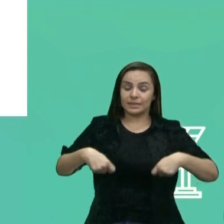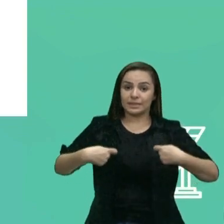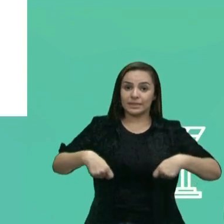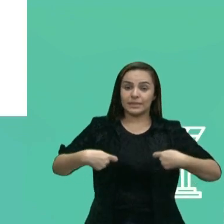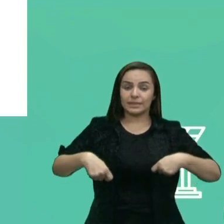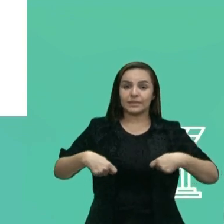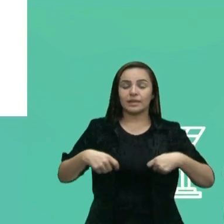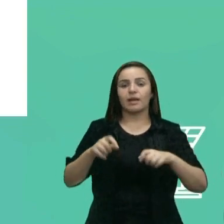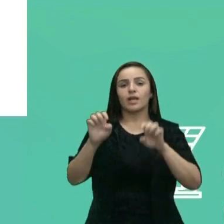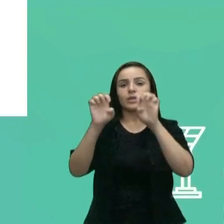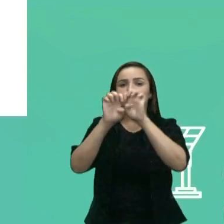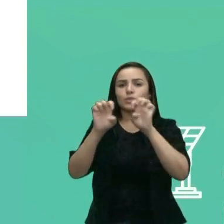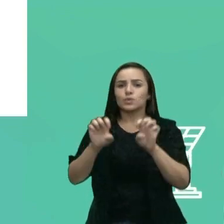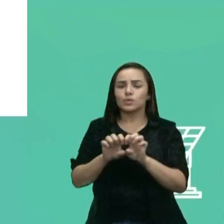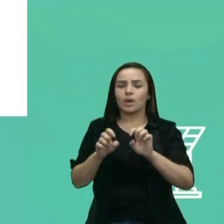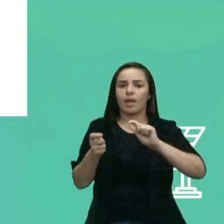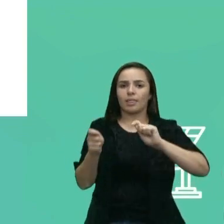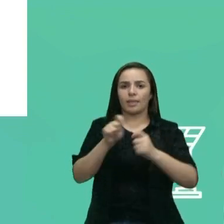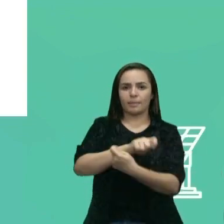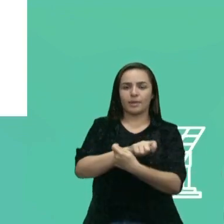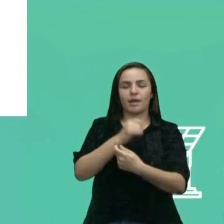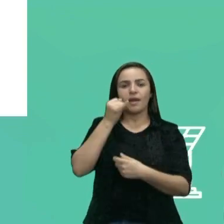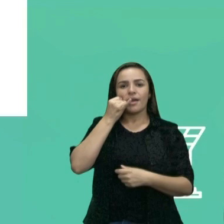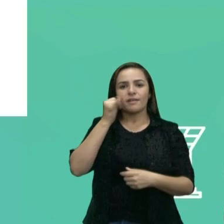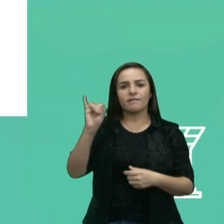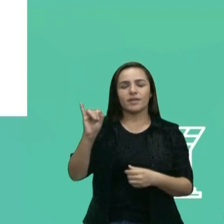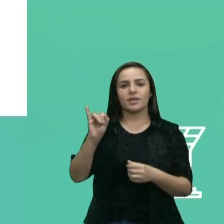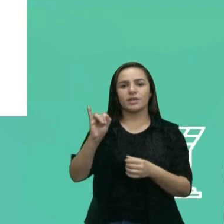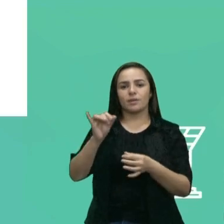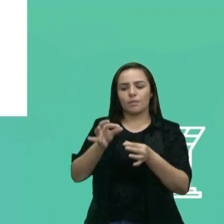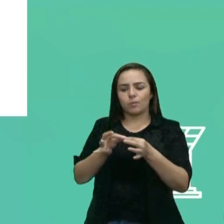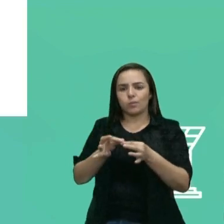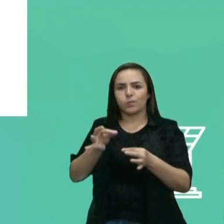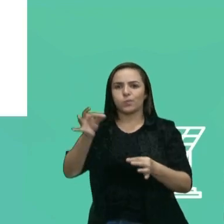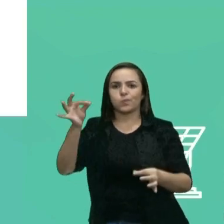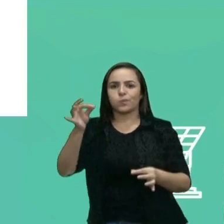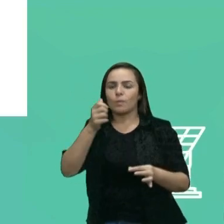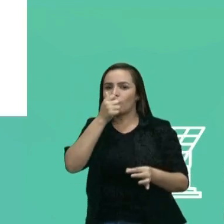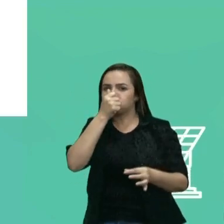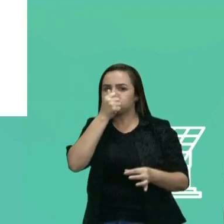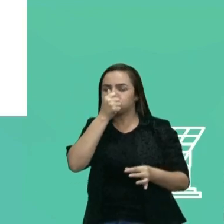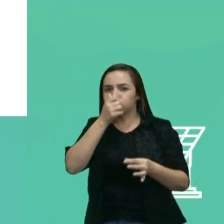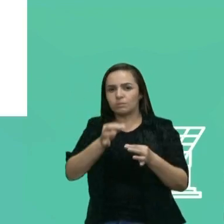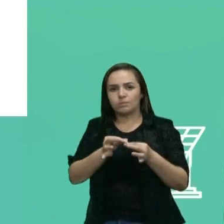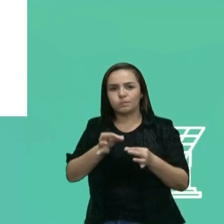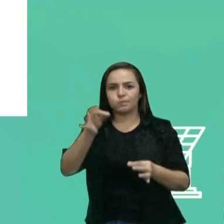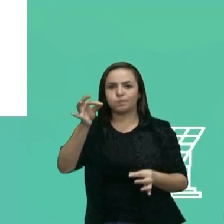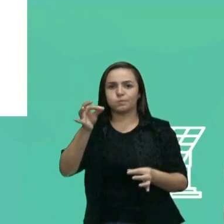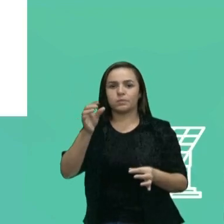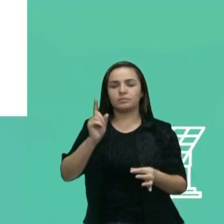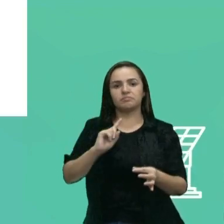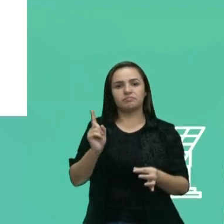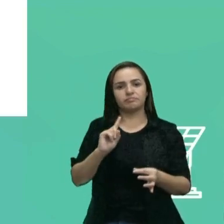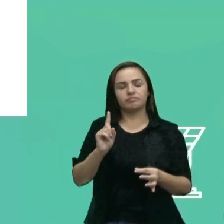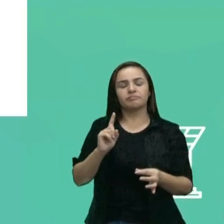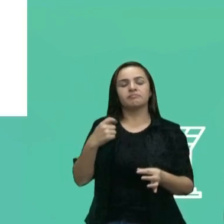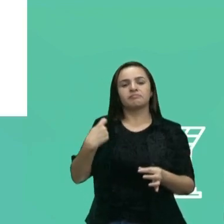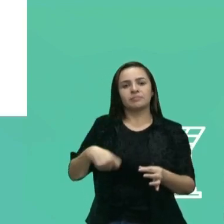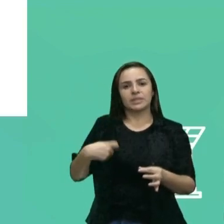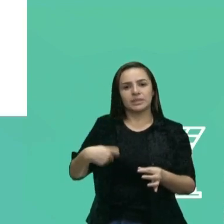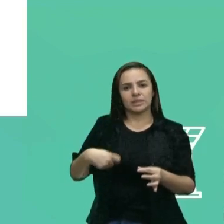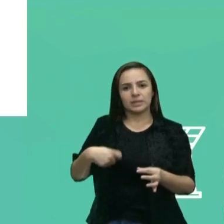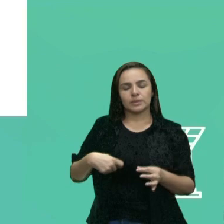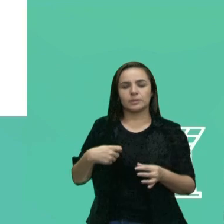em estruturas que não causem entupimento das condutas e que sejam estáveis no interior do armazenamento, ou seja, necessitam